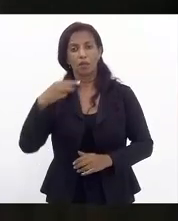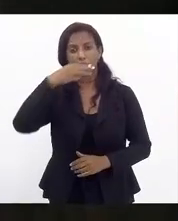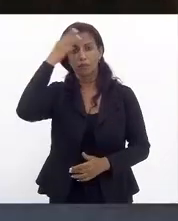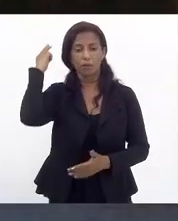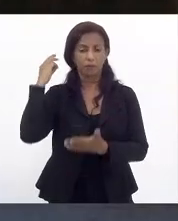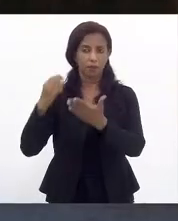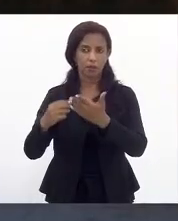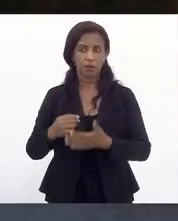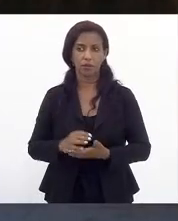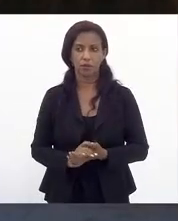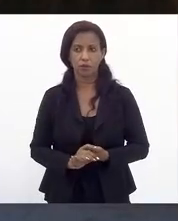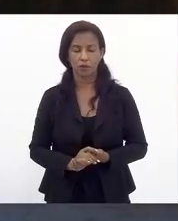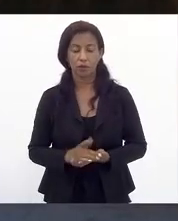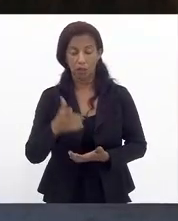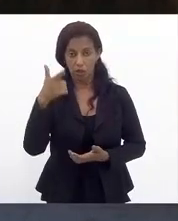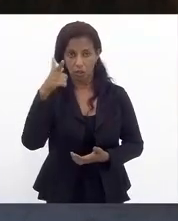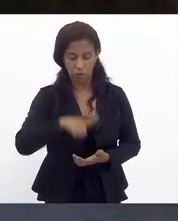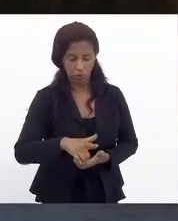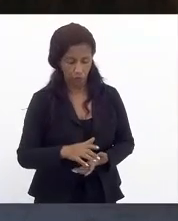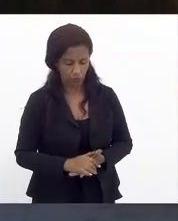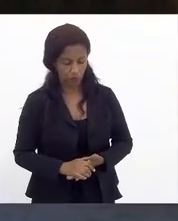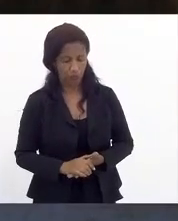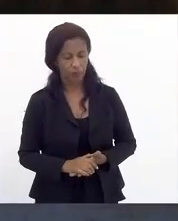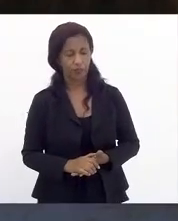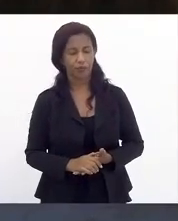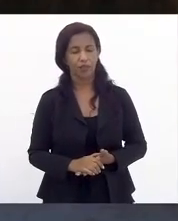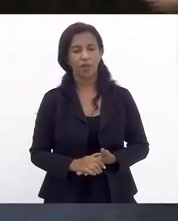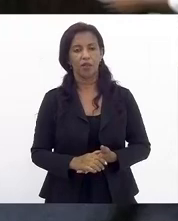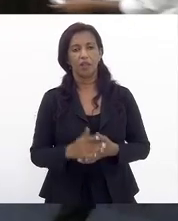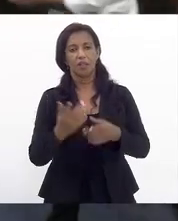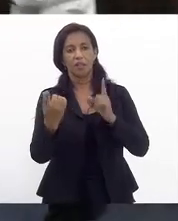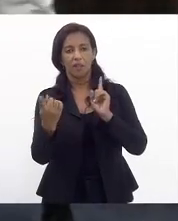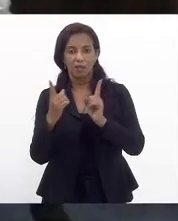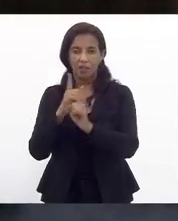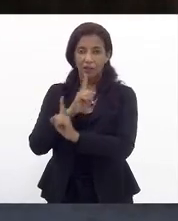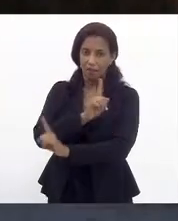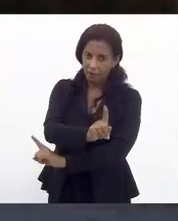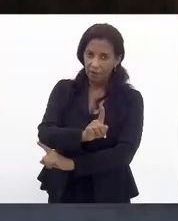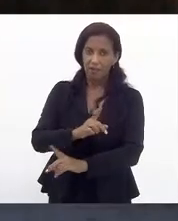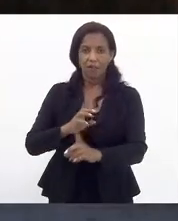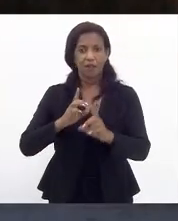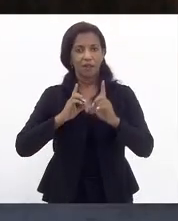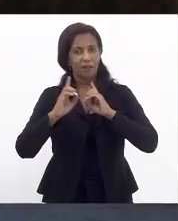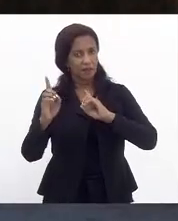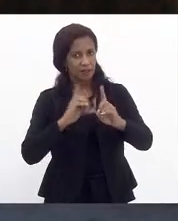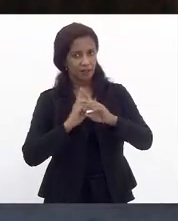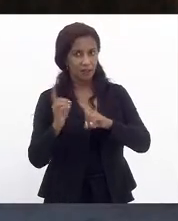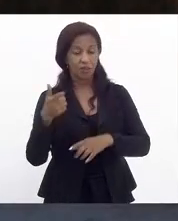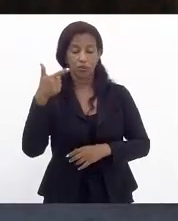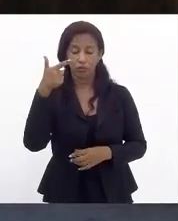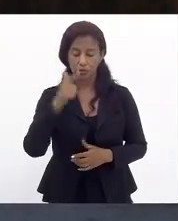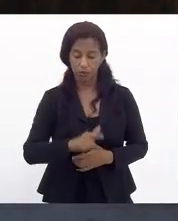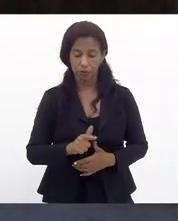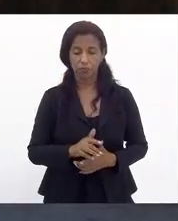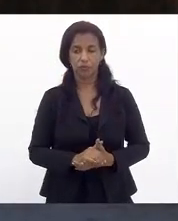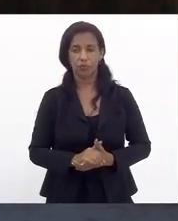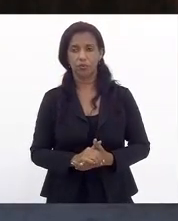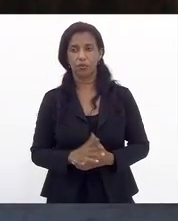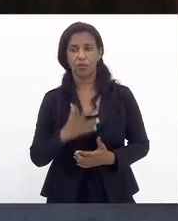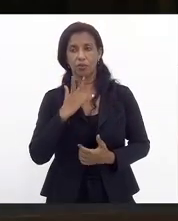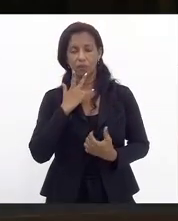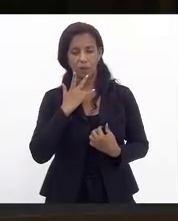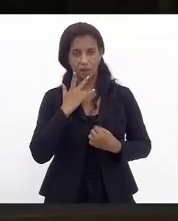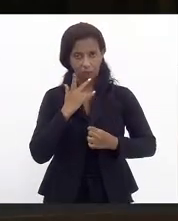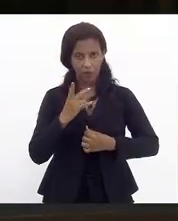foi isso que eu queria mais uma vez dizer nós estamos invertendo a discussão nós mais uma vez e